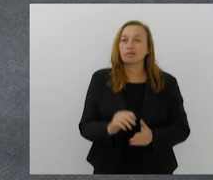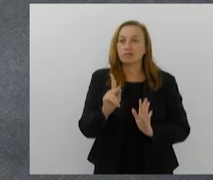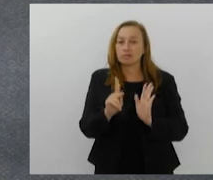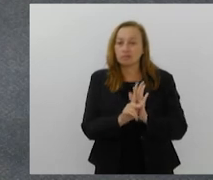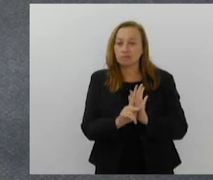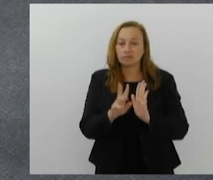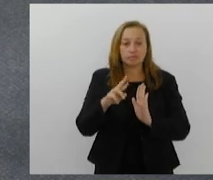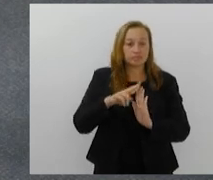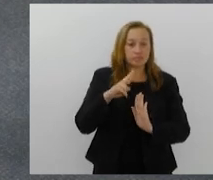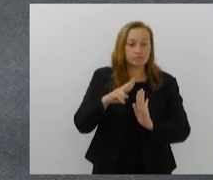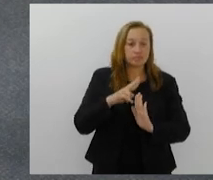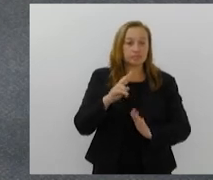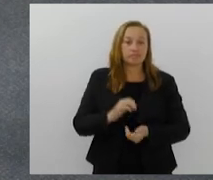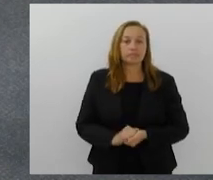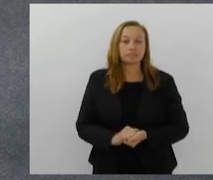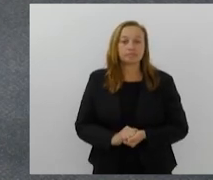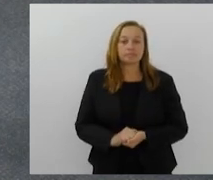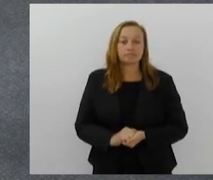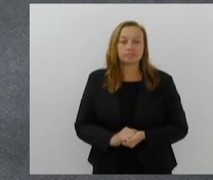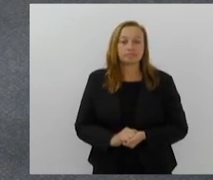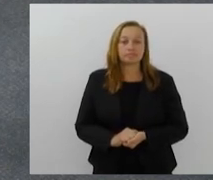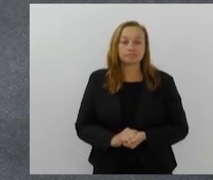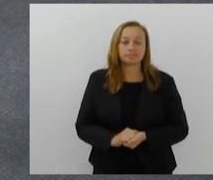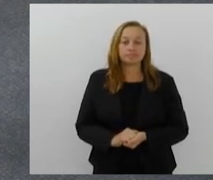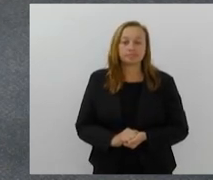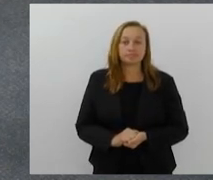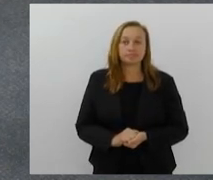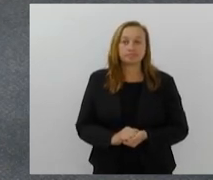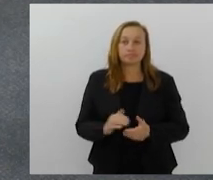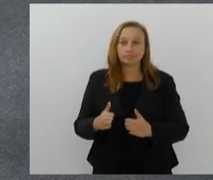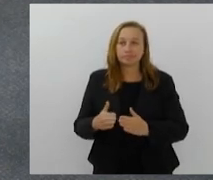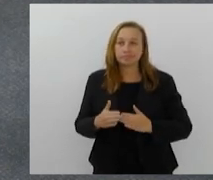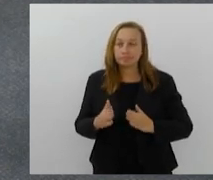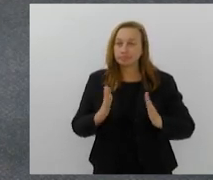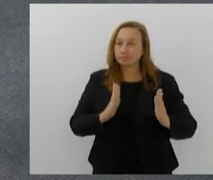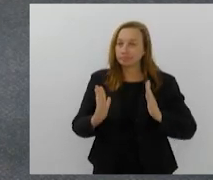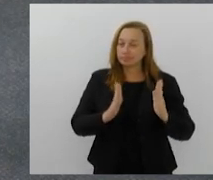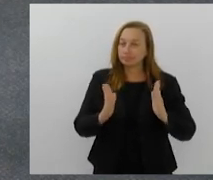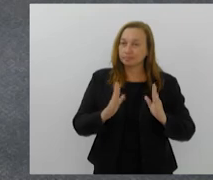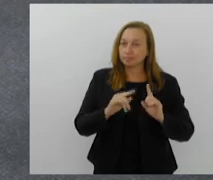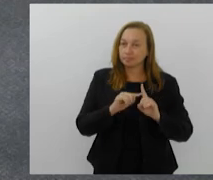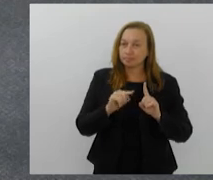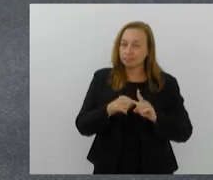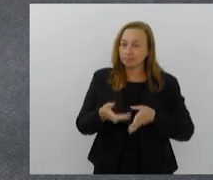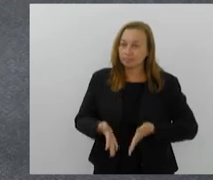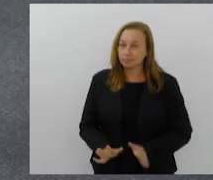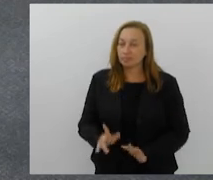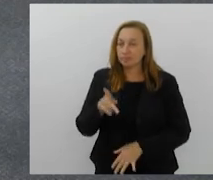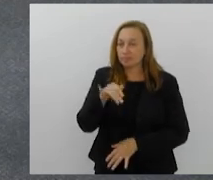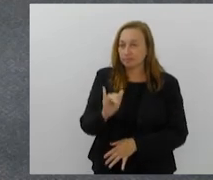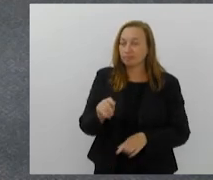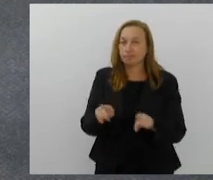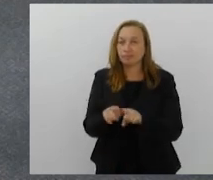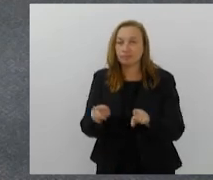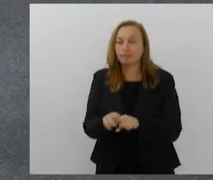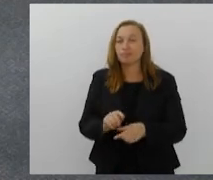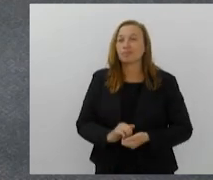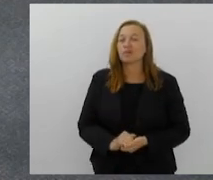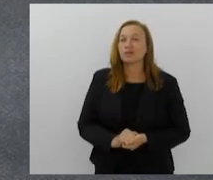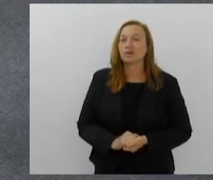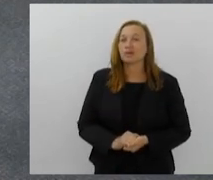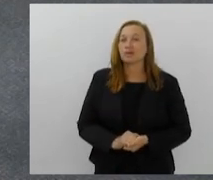projeto de resolução, né? Licença maternidade e paternidade.